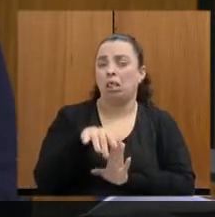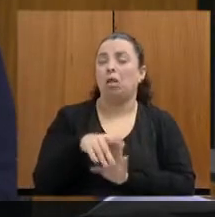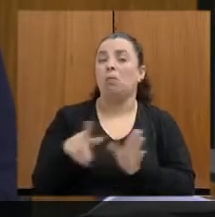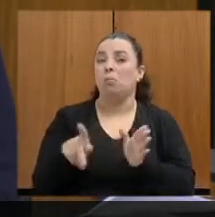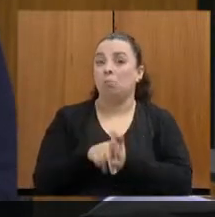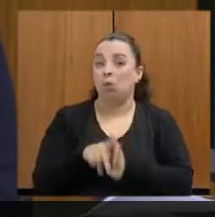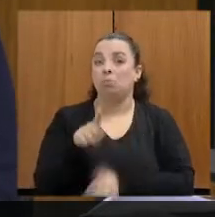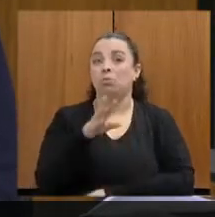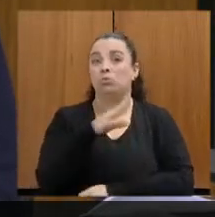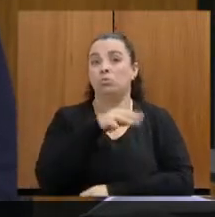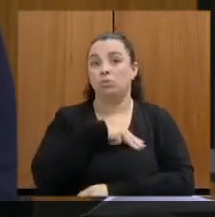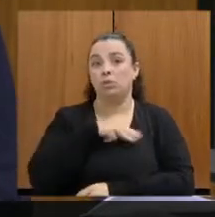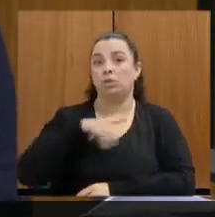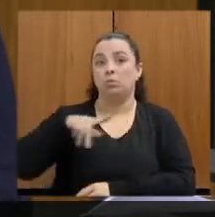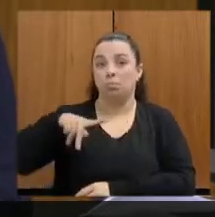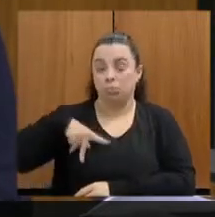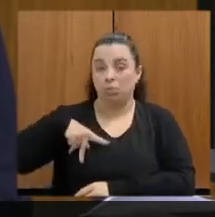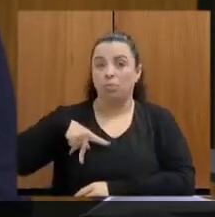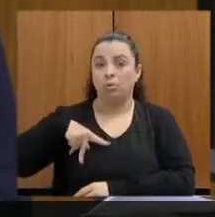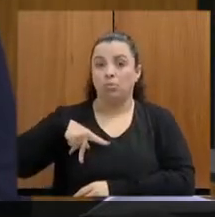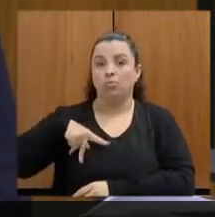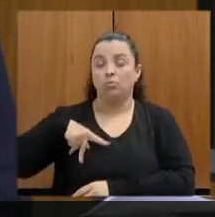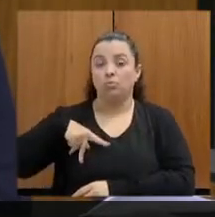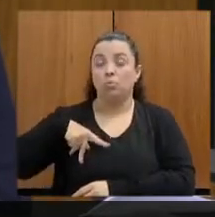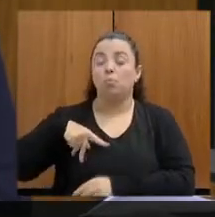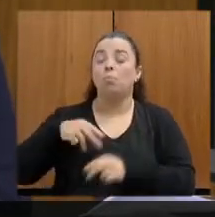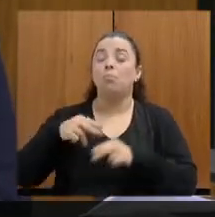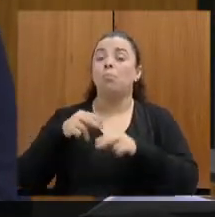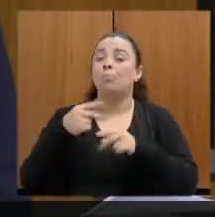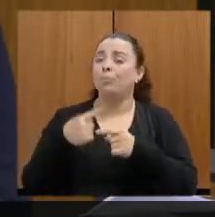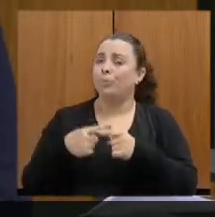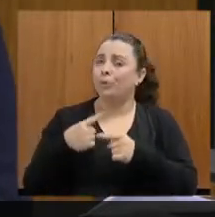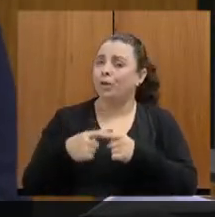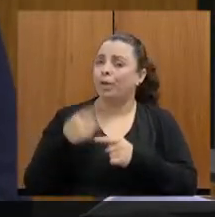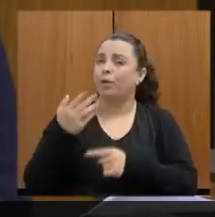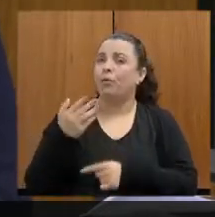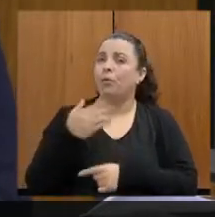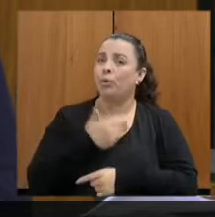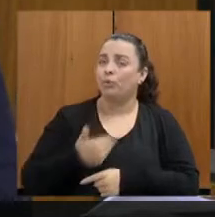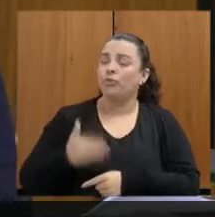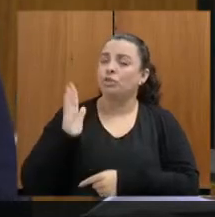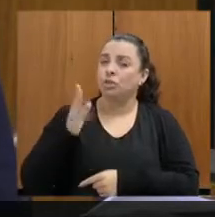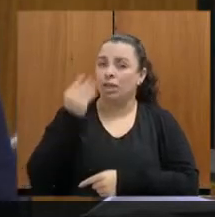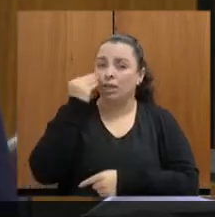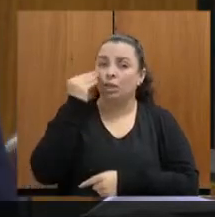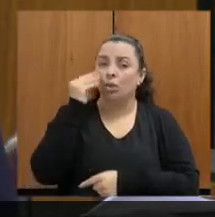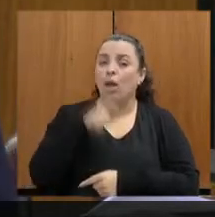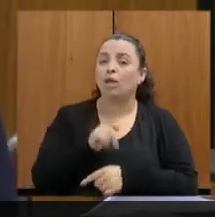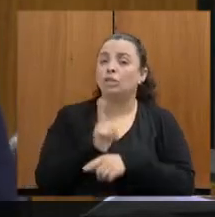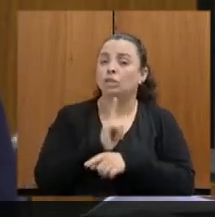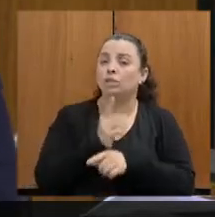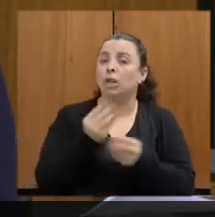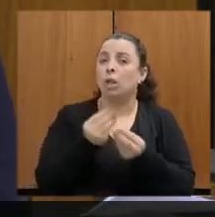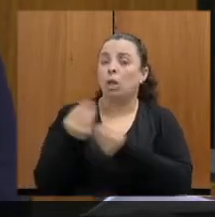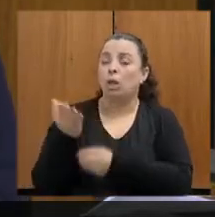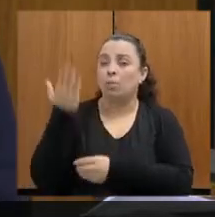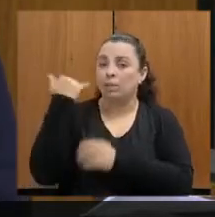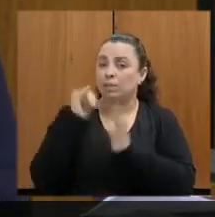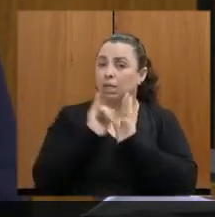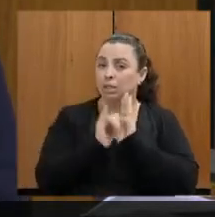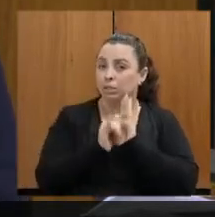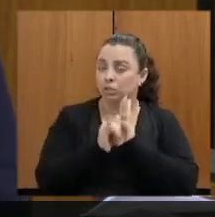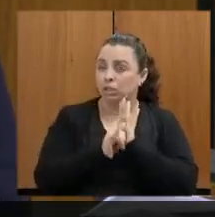porque o governo já tentou entregar a gestão do João Penedo para a iniciativa privada em outro edital